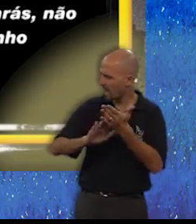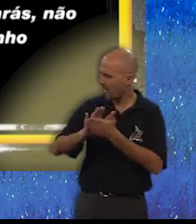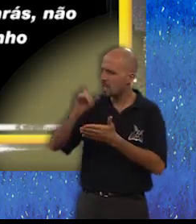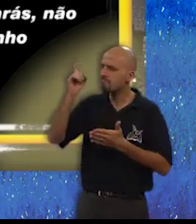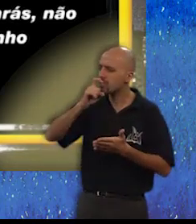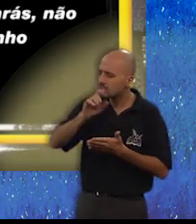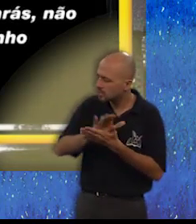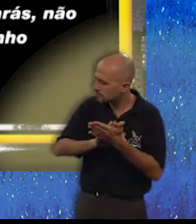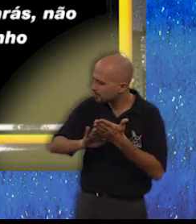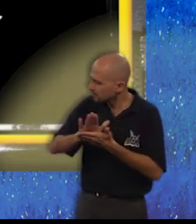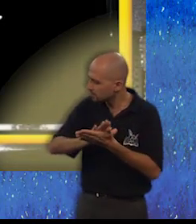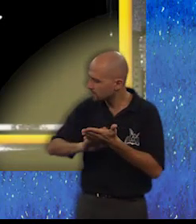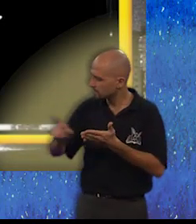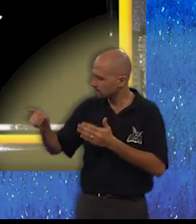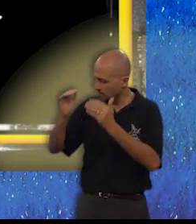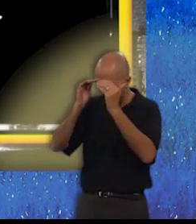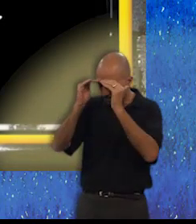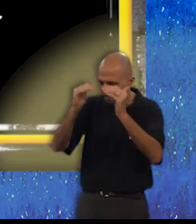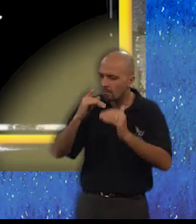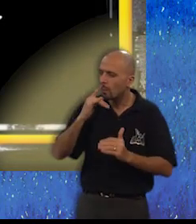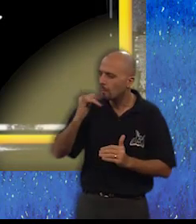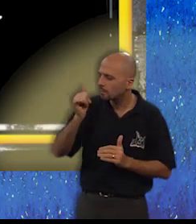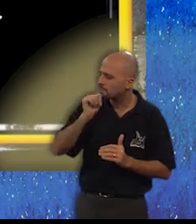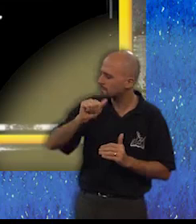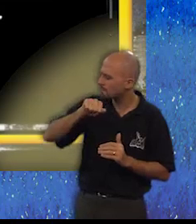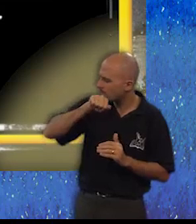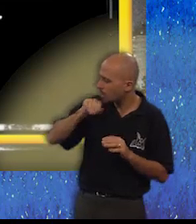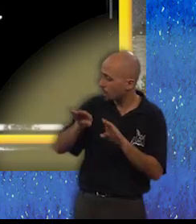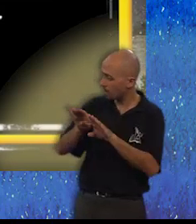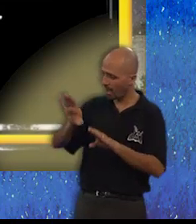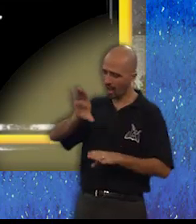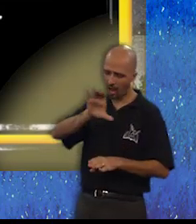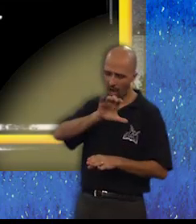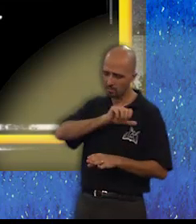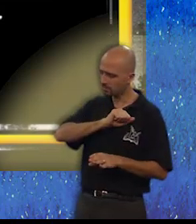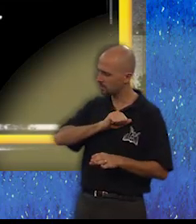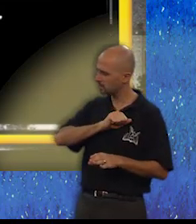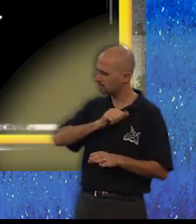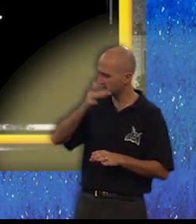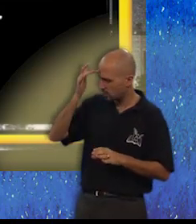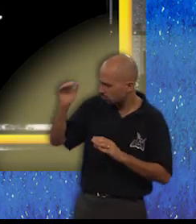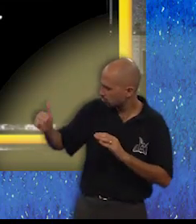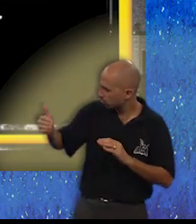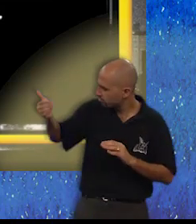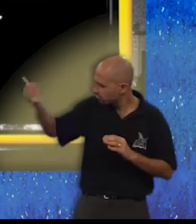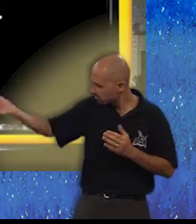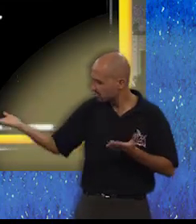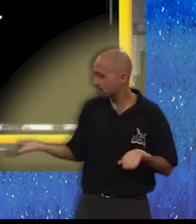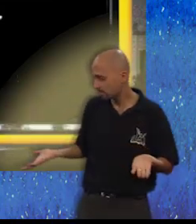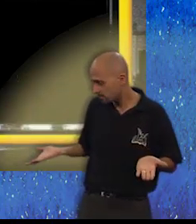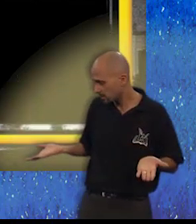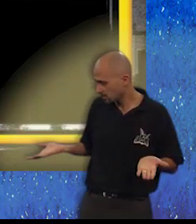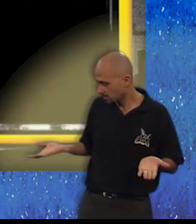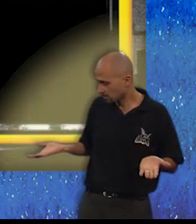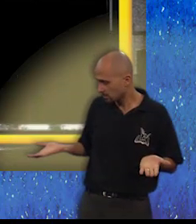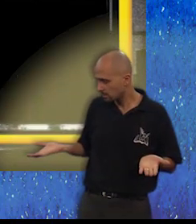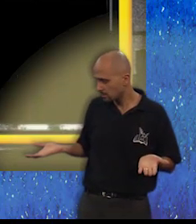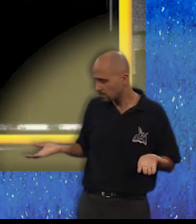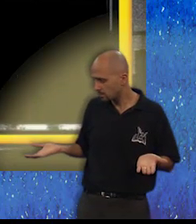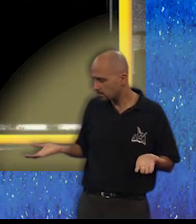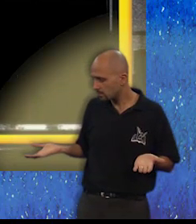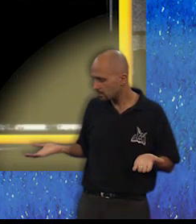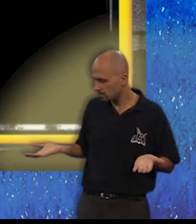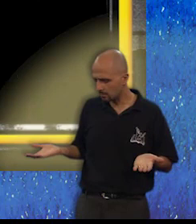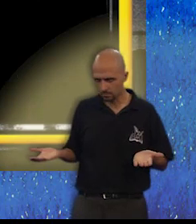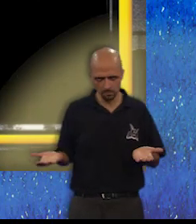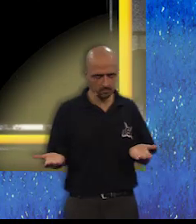dirás falso testemunho, honra teu pai e tua mãe, e amarás o teu próximo como a ti mesmo. Aí o verso